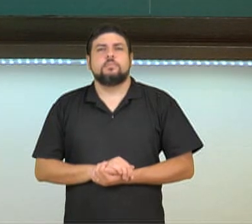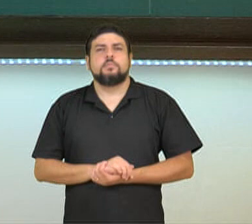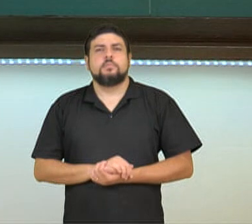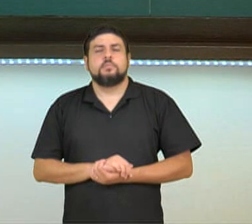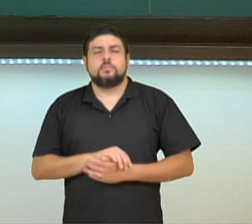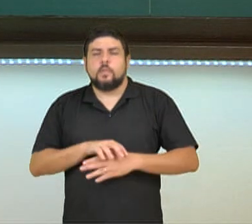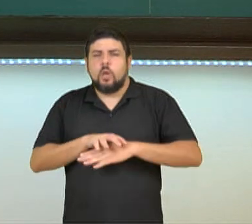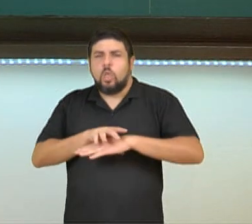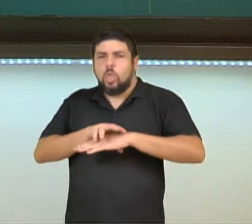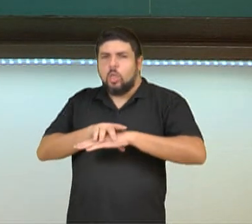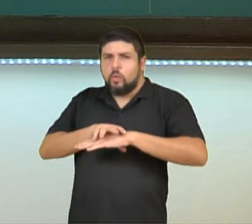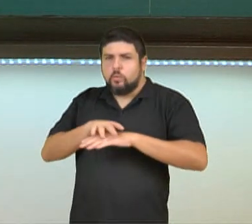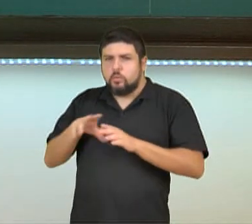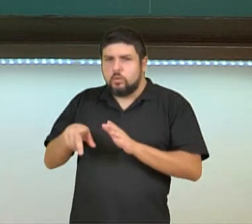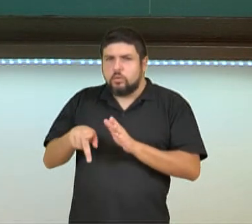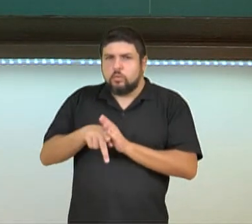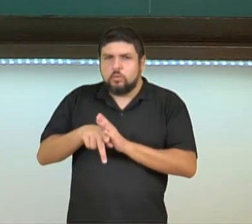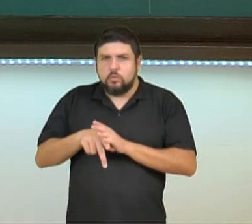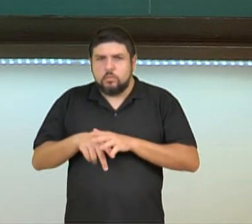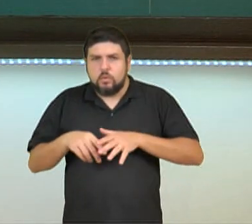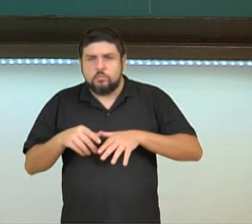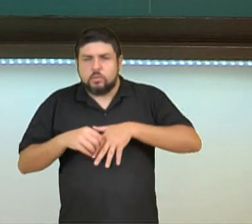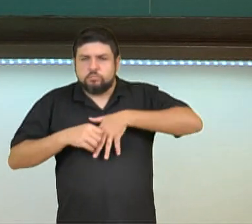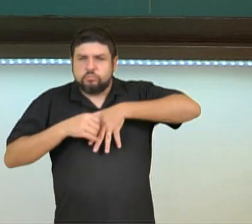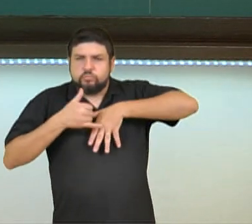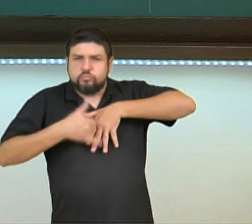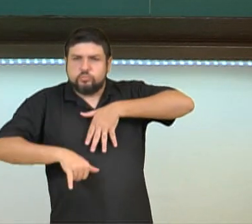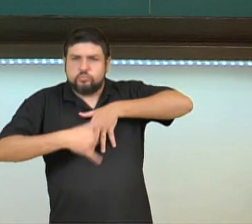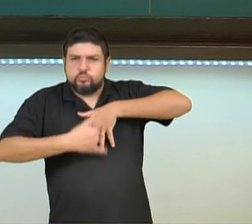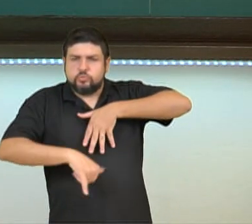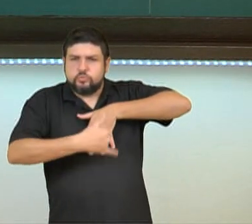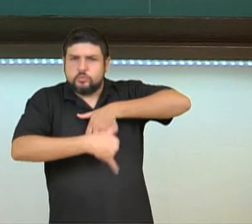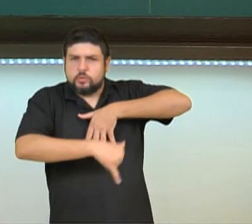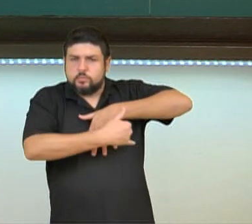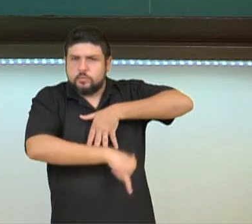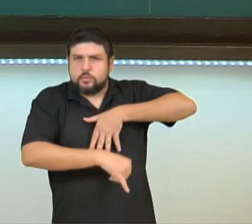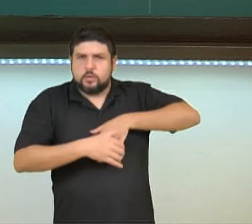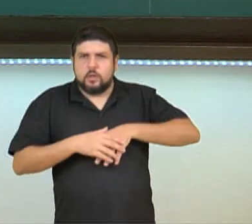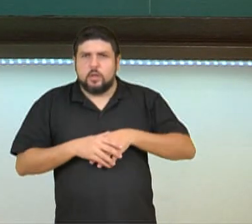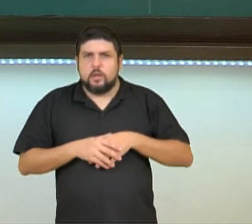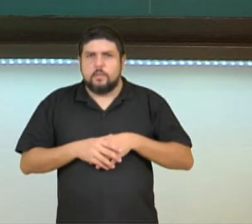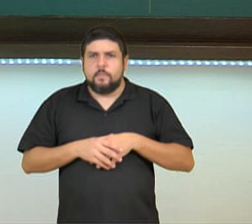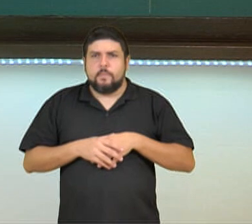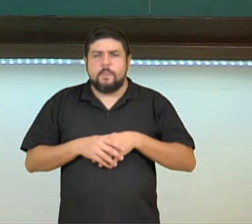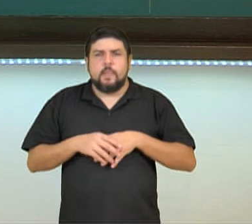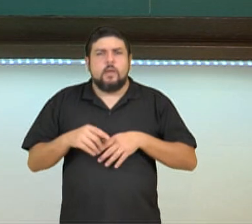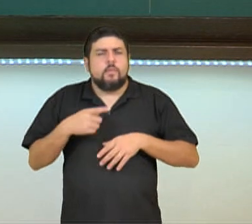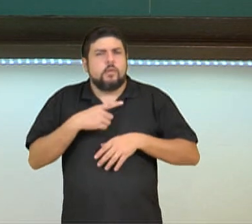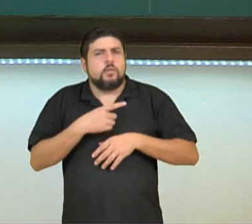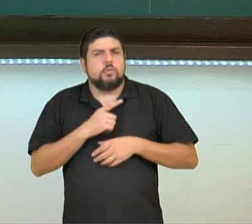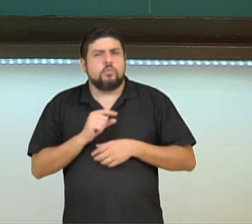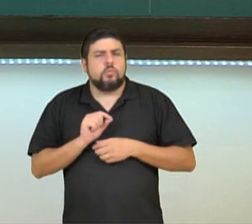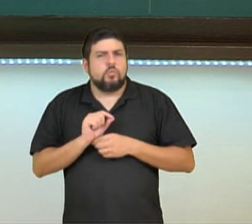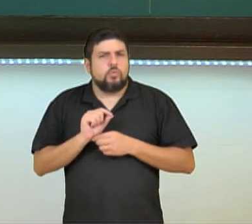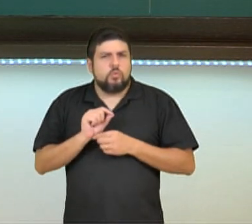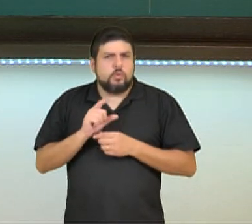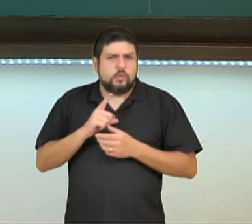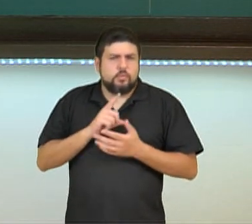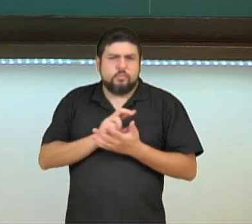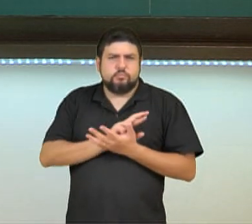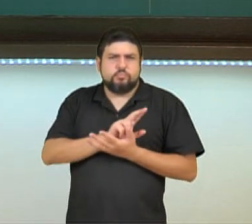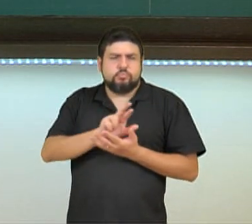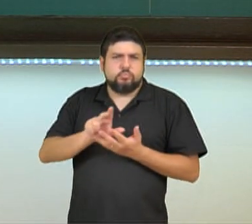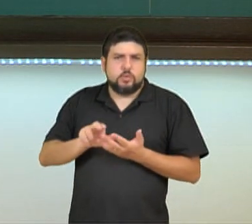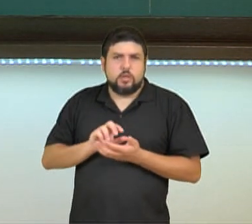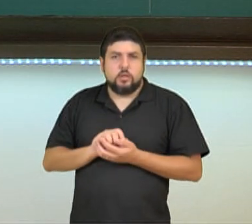Doenças do sistema linfático. Existem várias, tá? Vários distúrbios que podem afetar esse sistema. Se